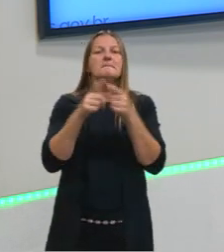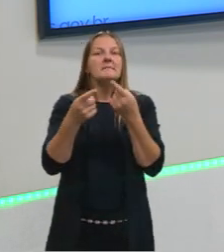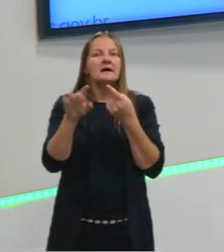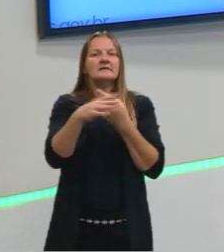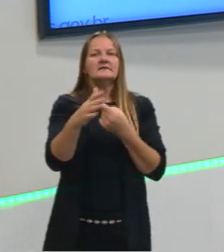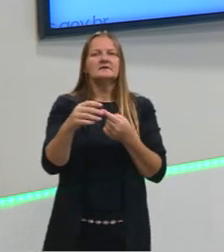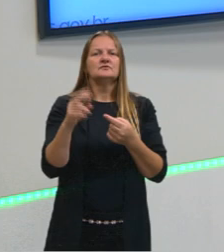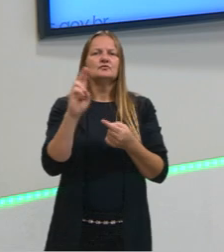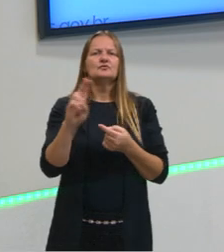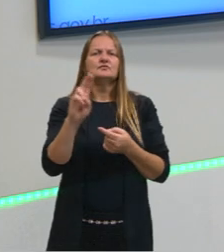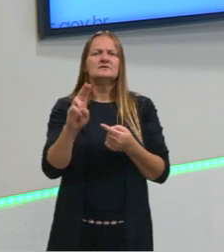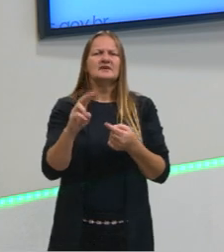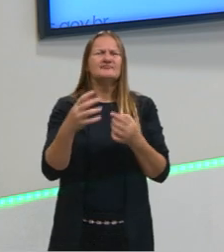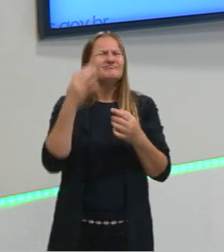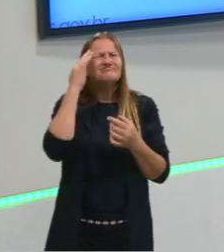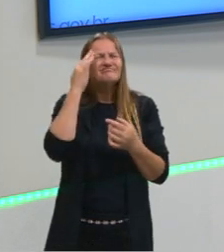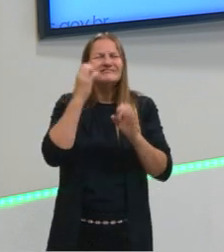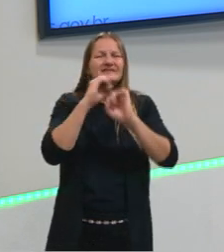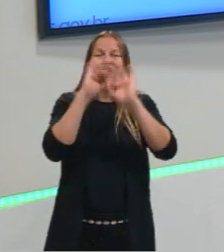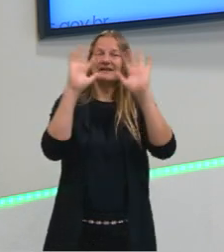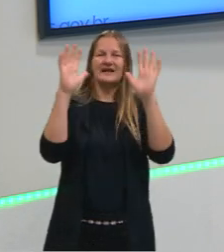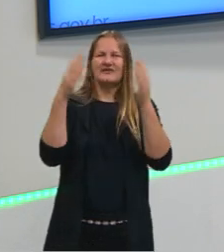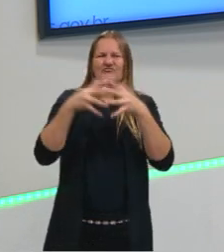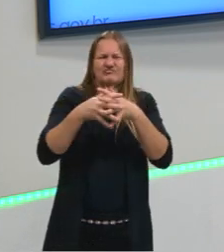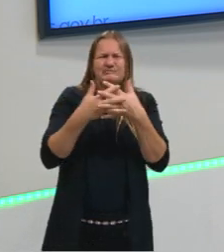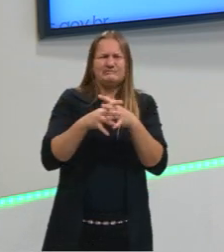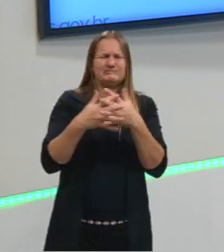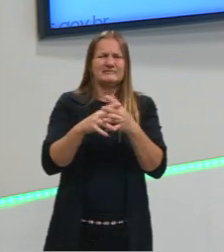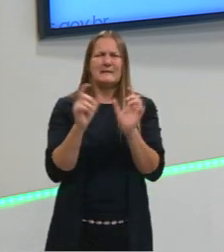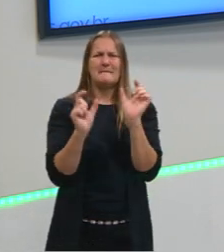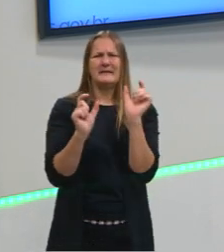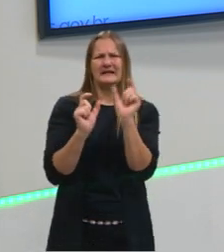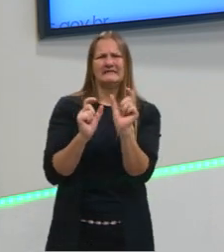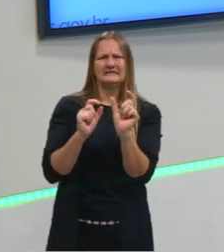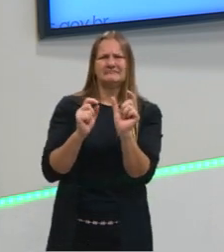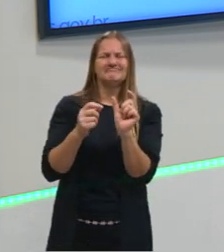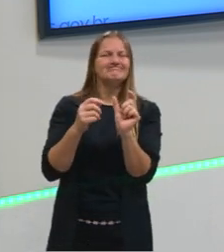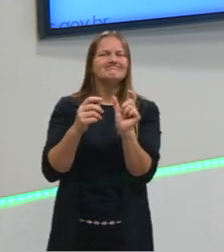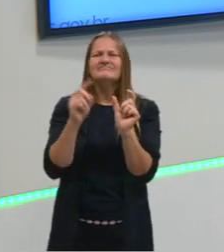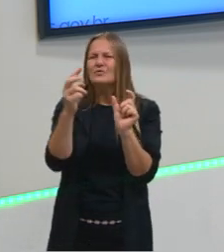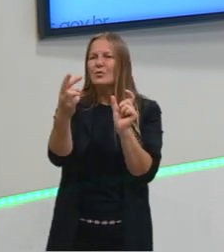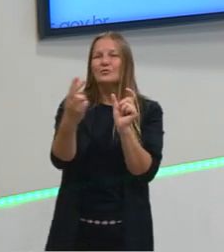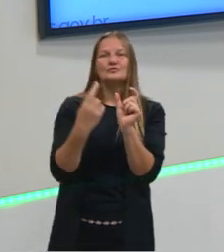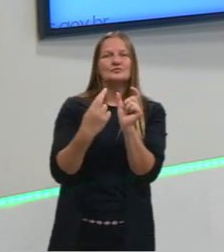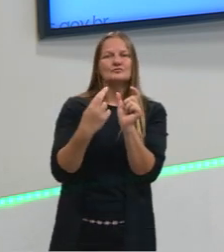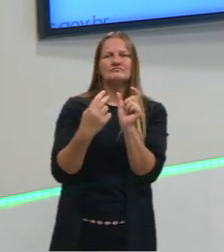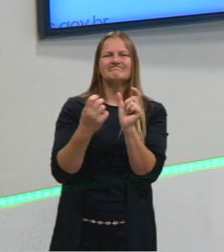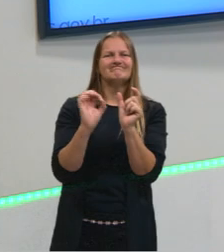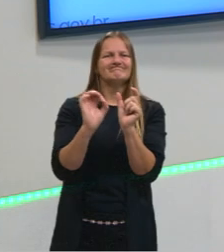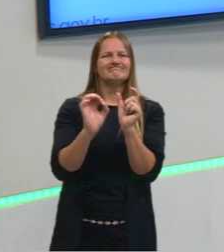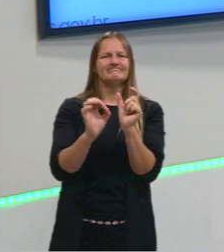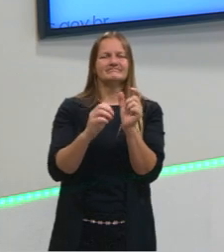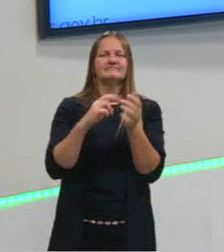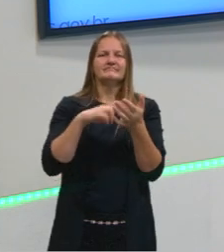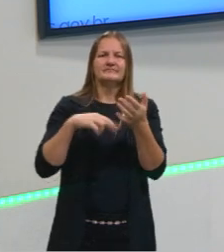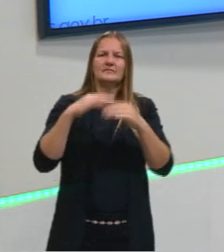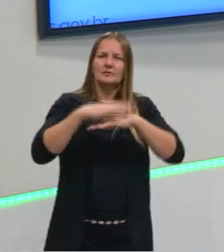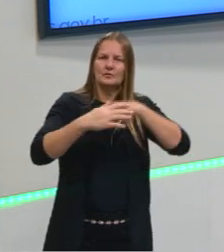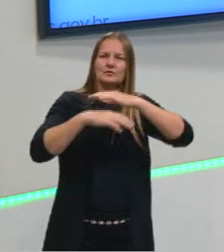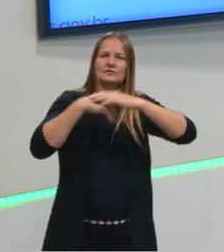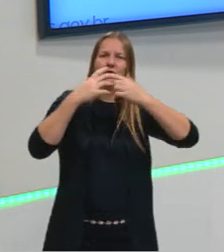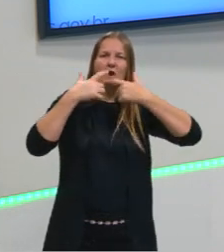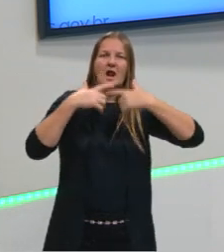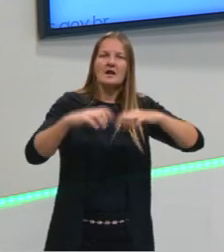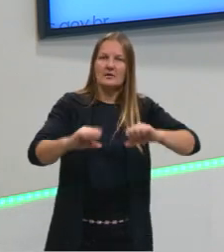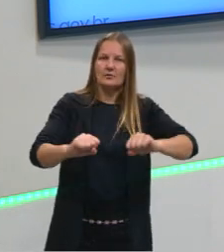usado por uma questão de não ter clareza sobre aquilo que você quer dizer aí um defeito na construção da linguagem